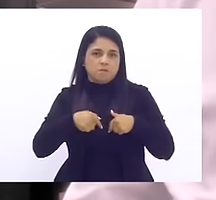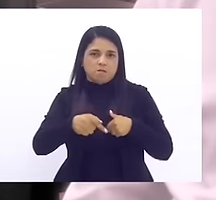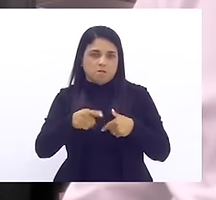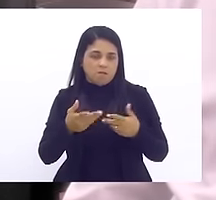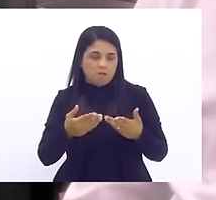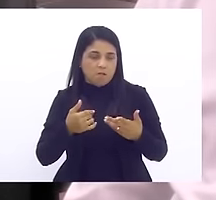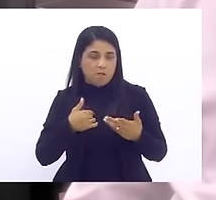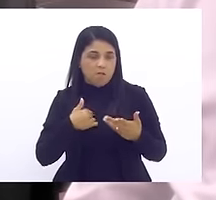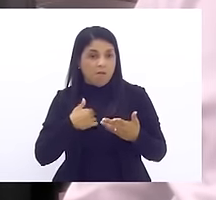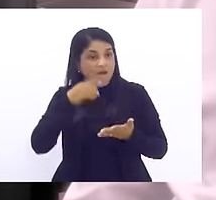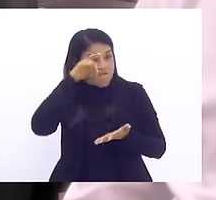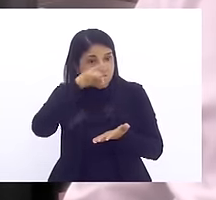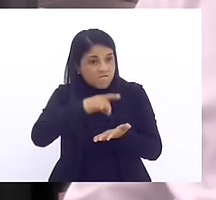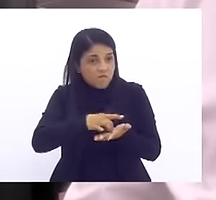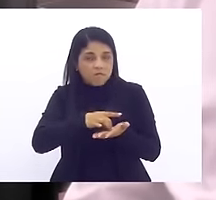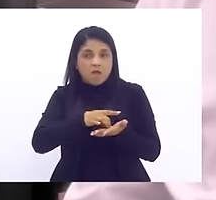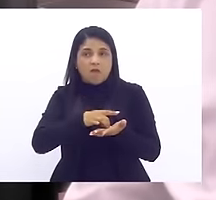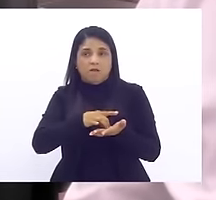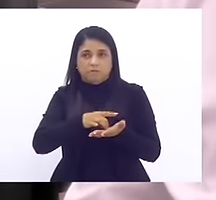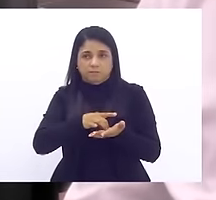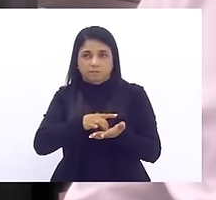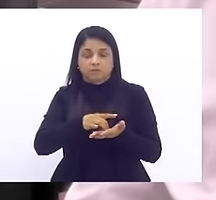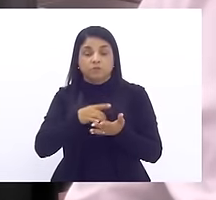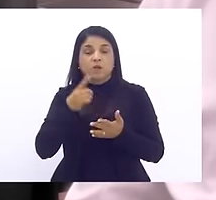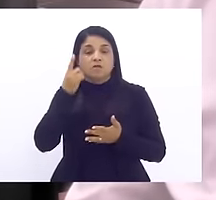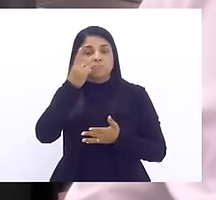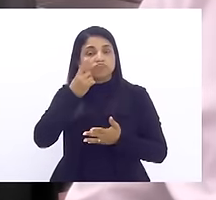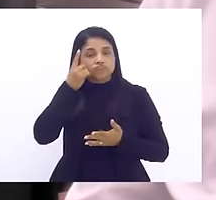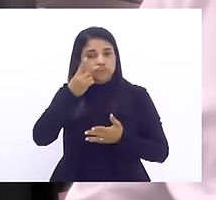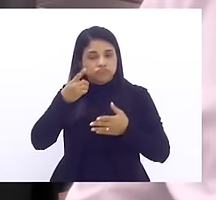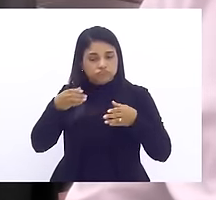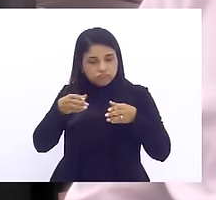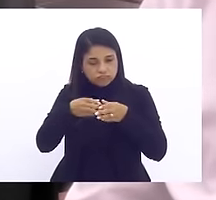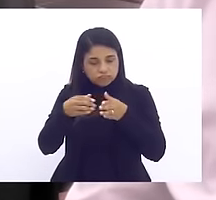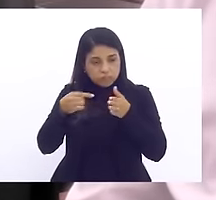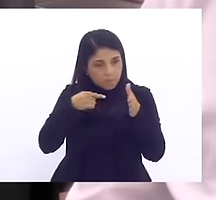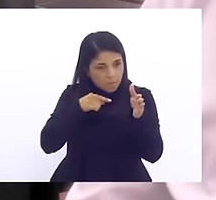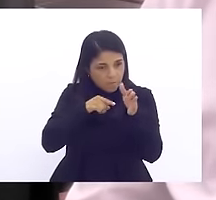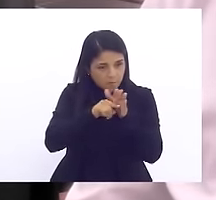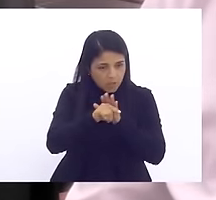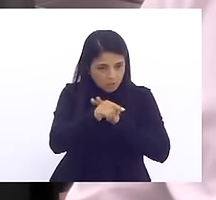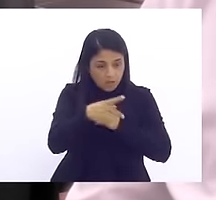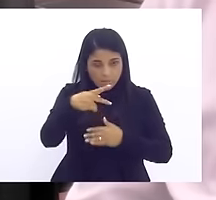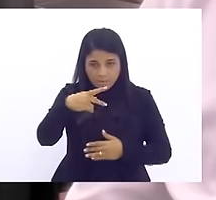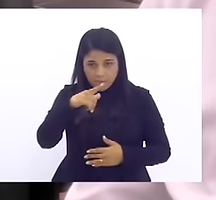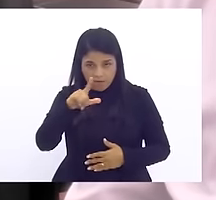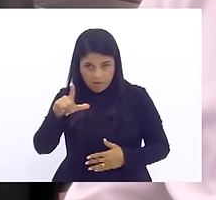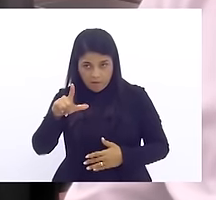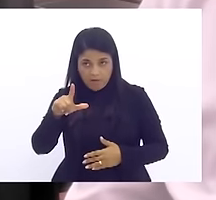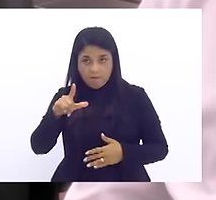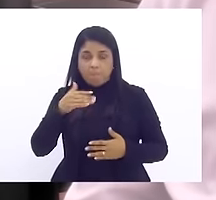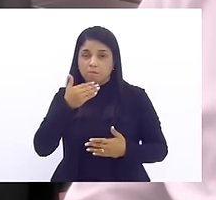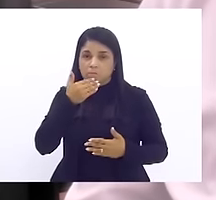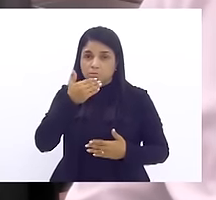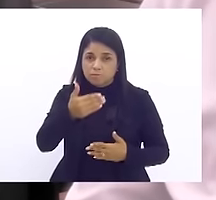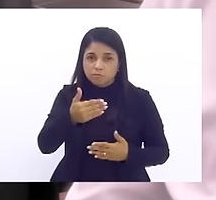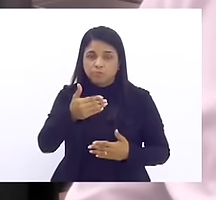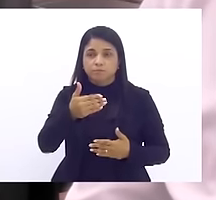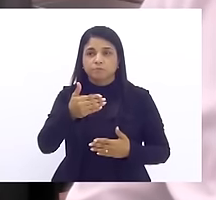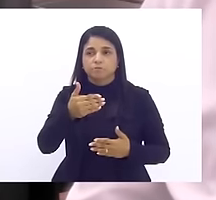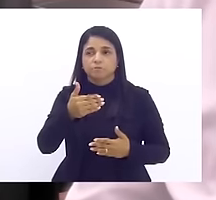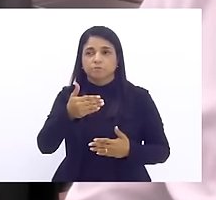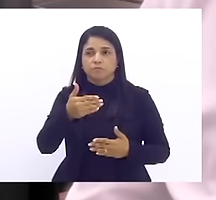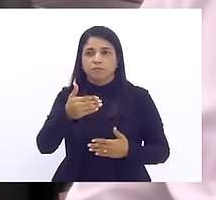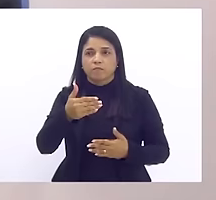vocês estão de verdade as perguntas que essa comissão é é endereçar a pele e as solicitações